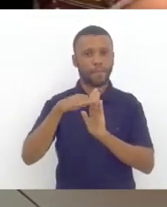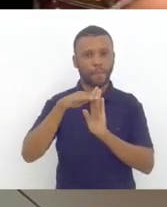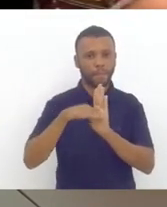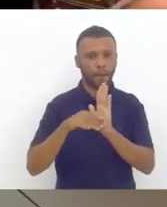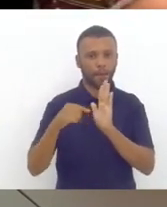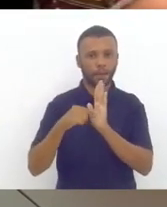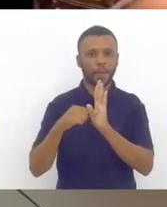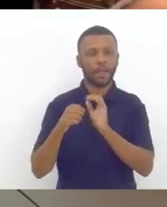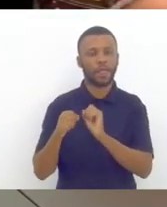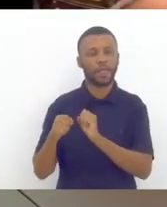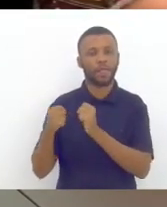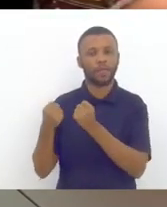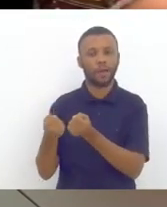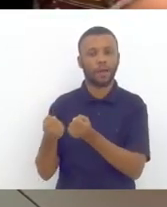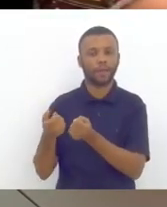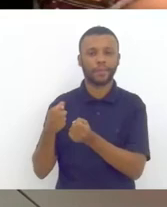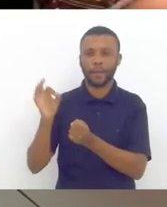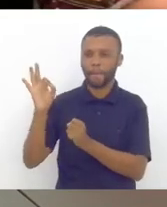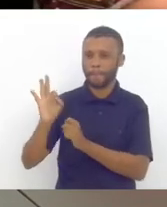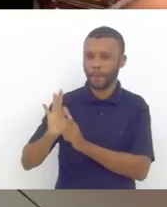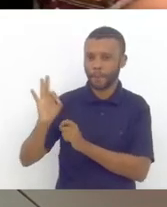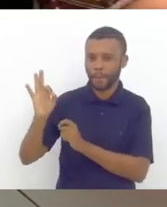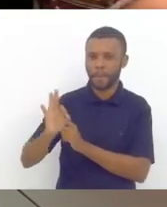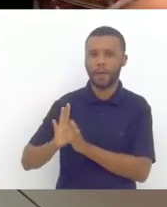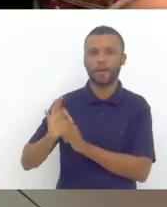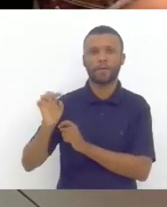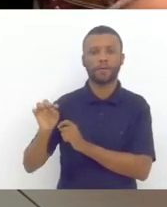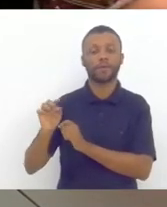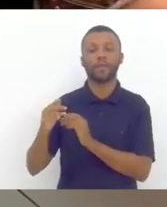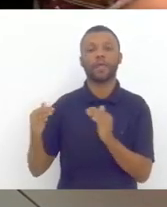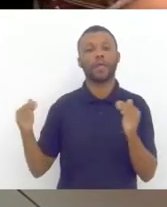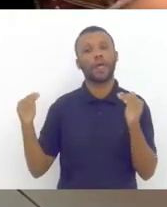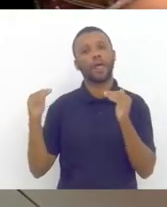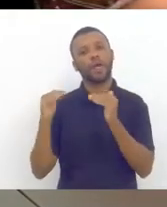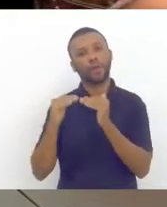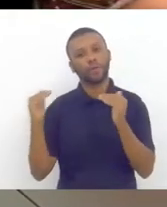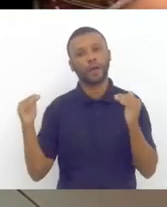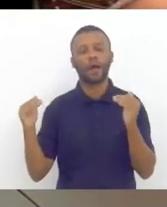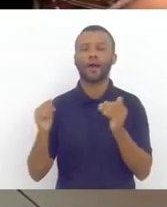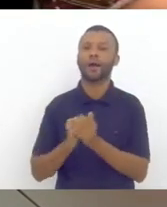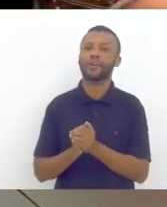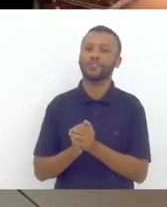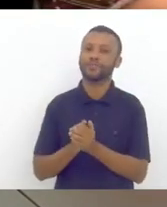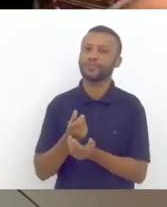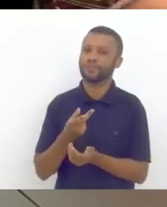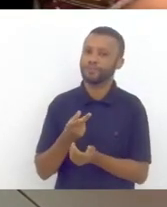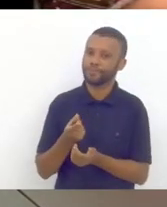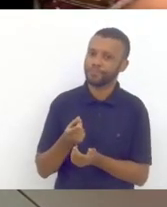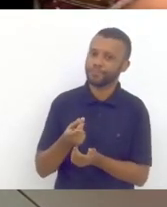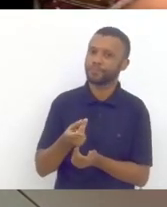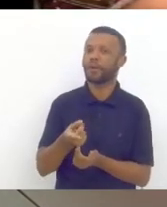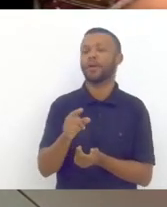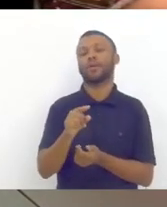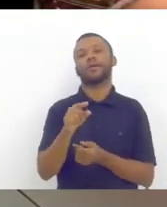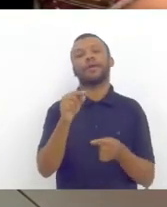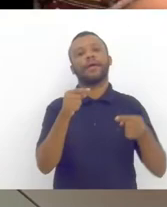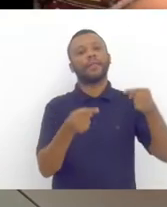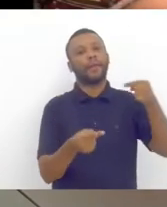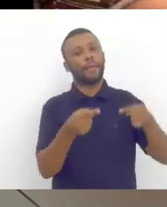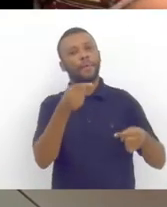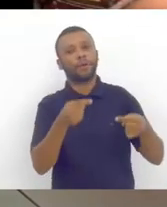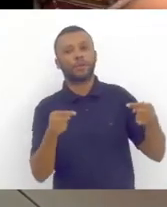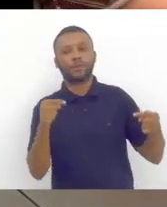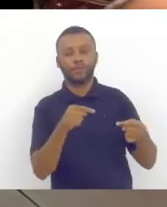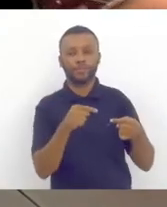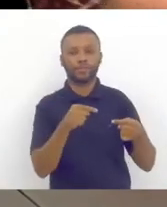que resguarde esses indicadores. A gente está falando de equidade, de perenidade, né, da política, então a lei tem todo esse locus